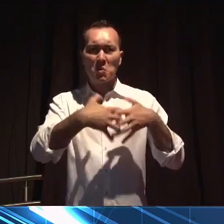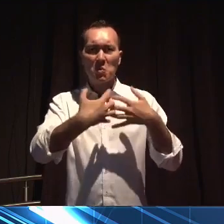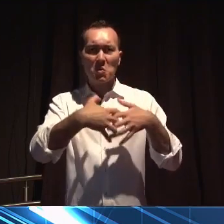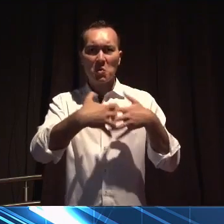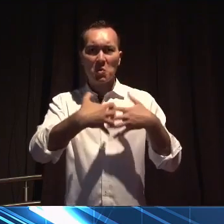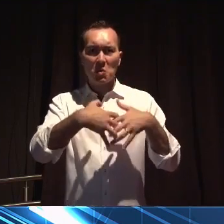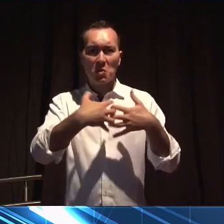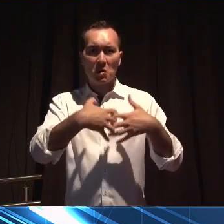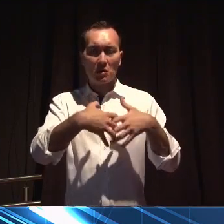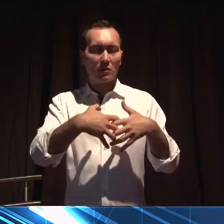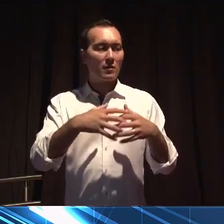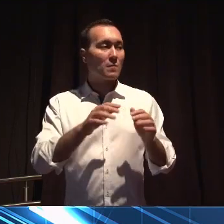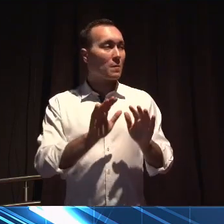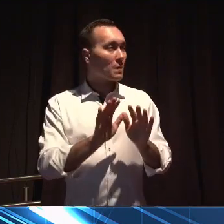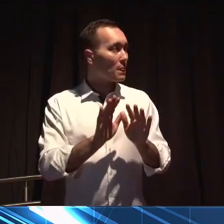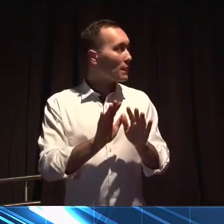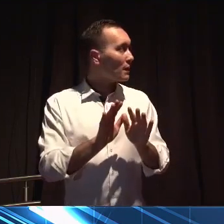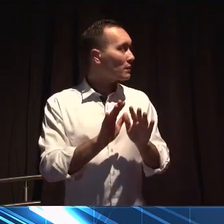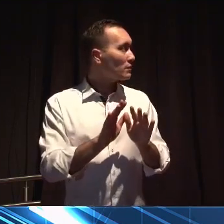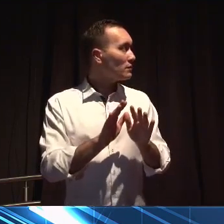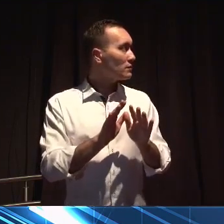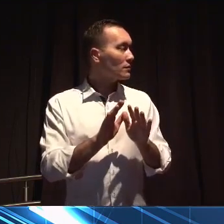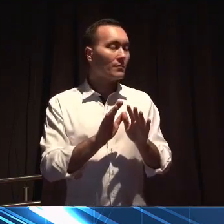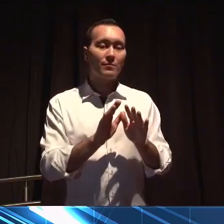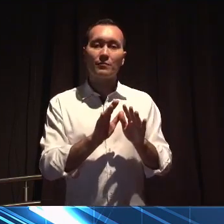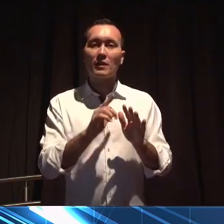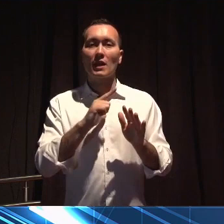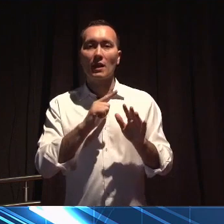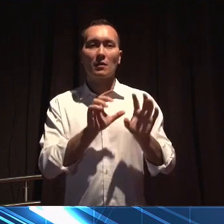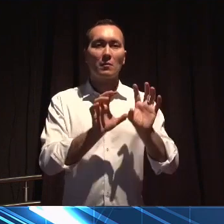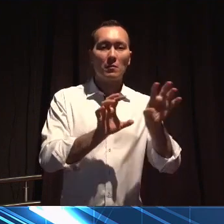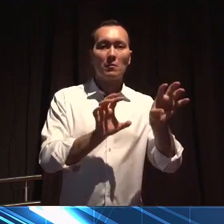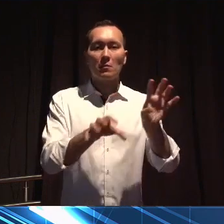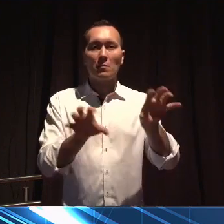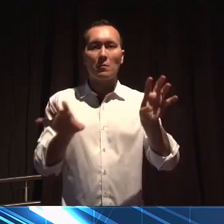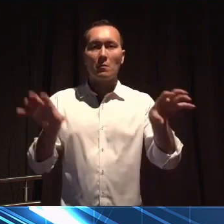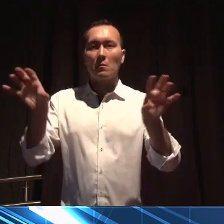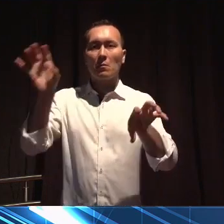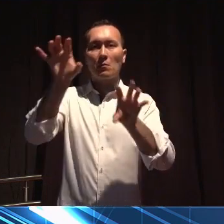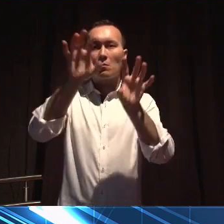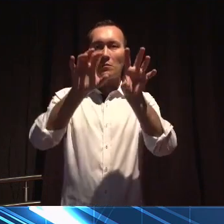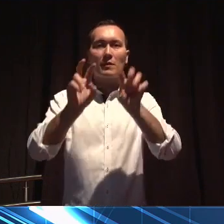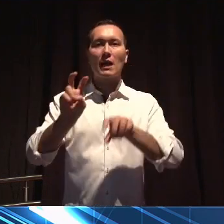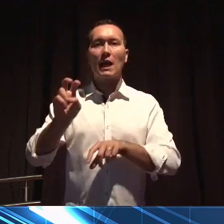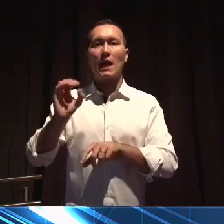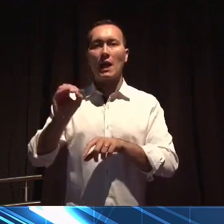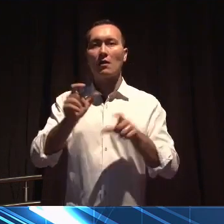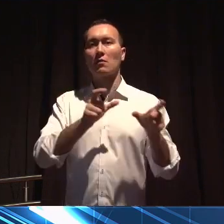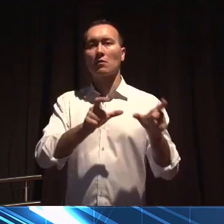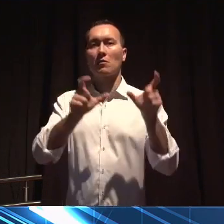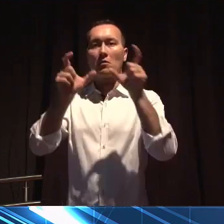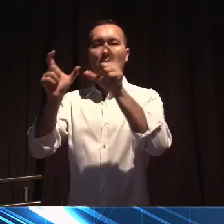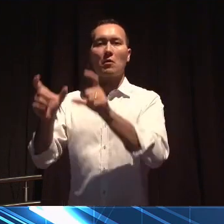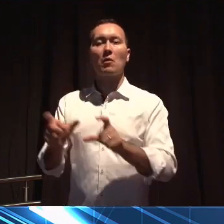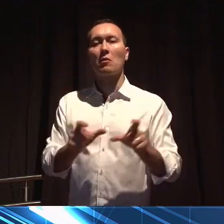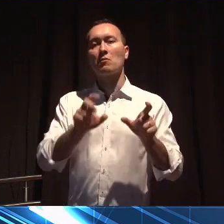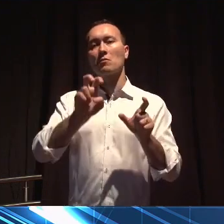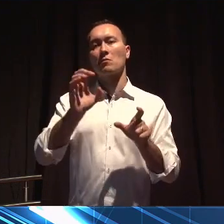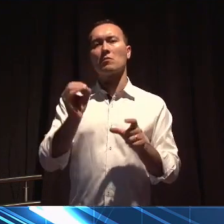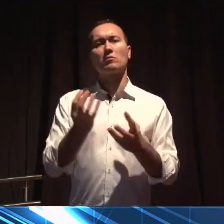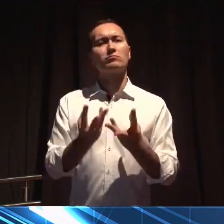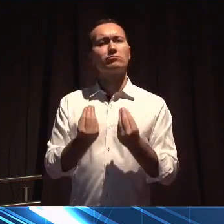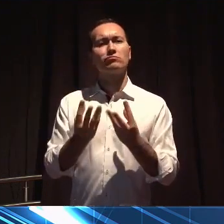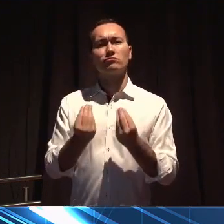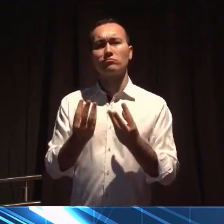nós rodando, e eles estão distribuídos globalmente em 50 regiões. E a gente tem essa necessidade de estar ali